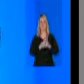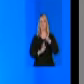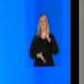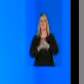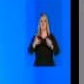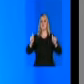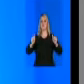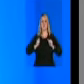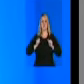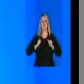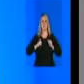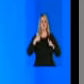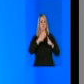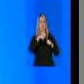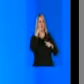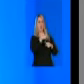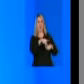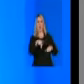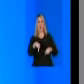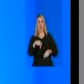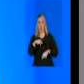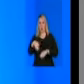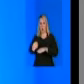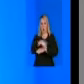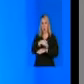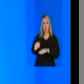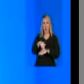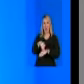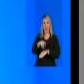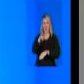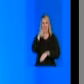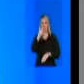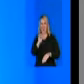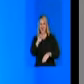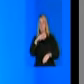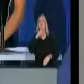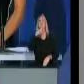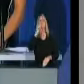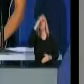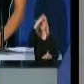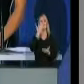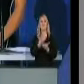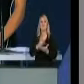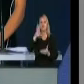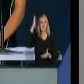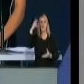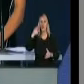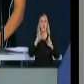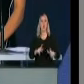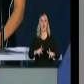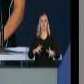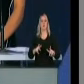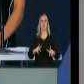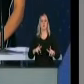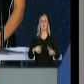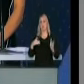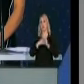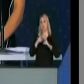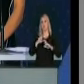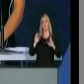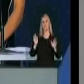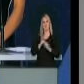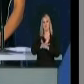essa confusão que tem na Rua do Rio, ninguém acredita nisso, Pedro Paulo. A solução não é essa. Candidato, seu tempo terminou. Maurício Lima